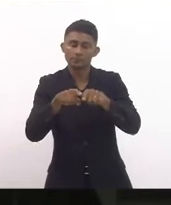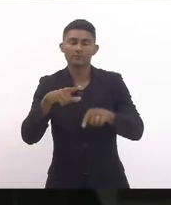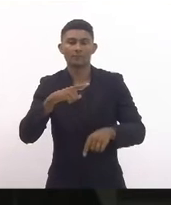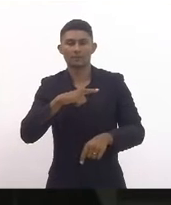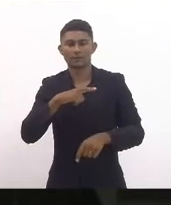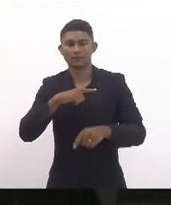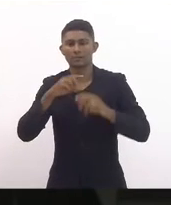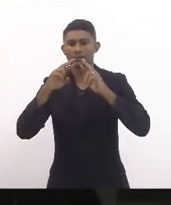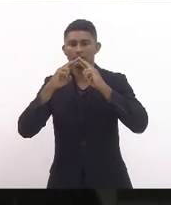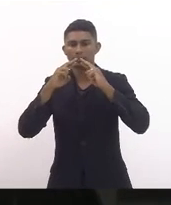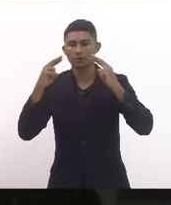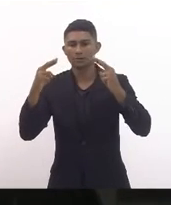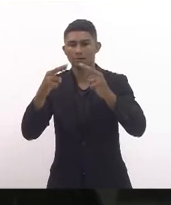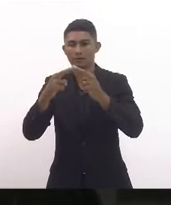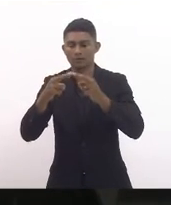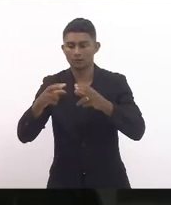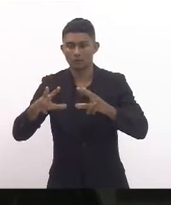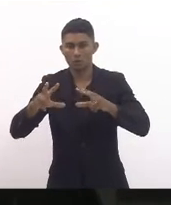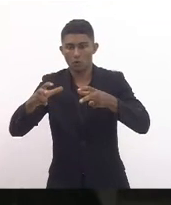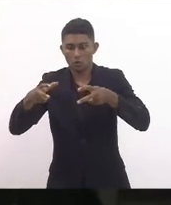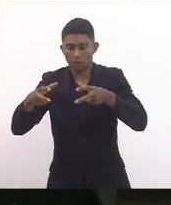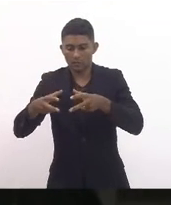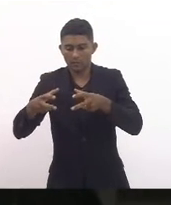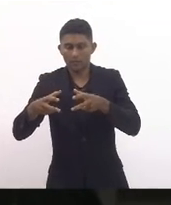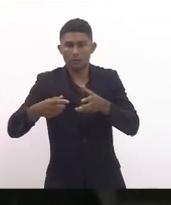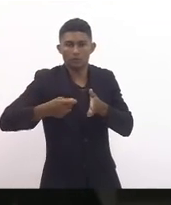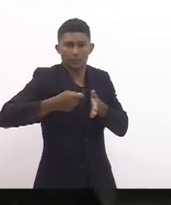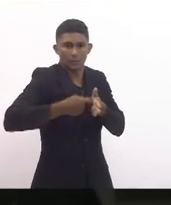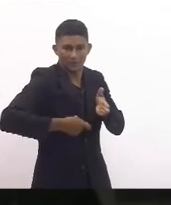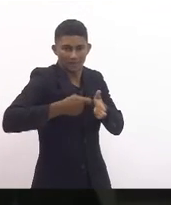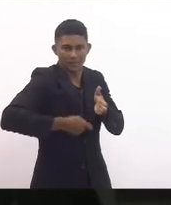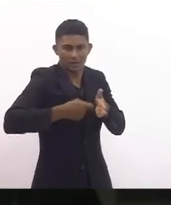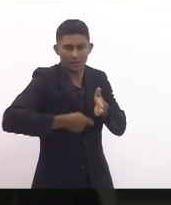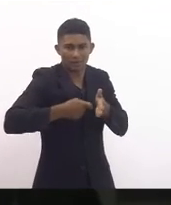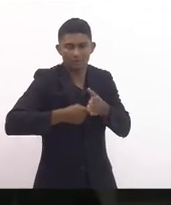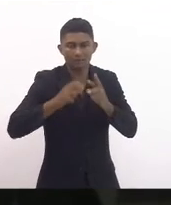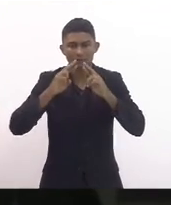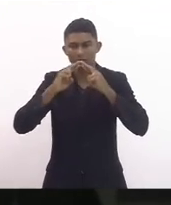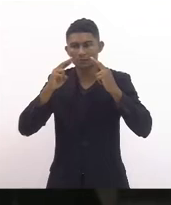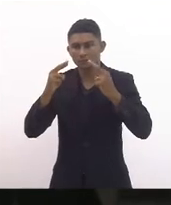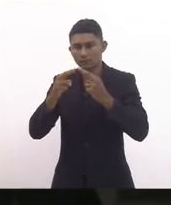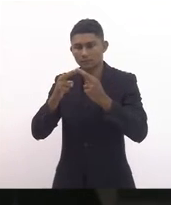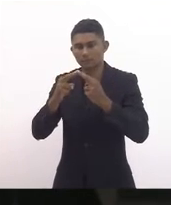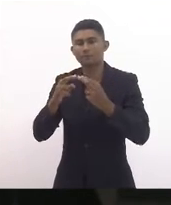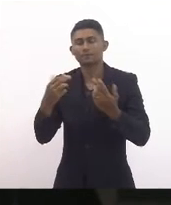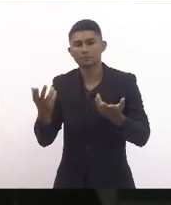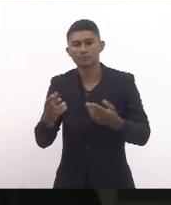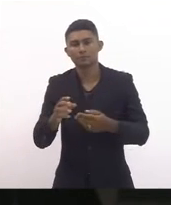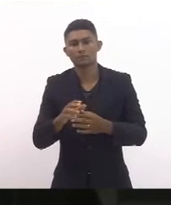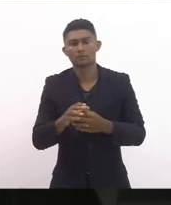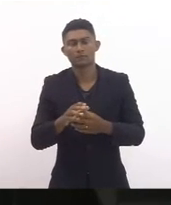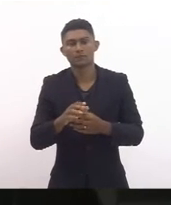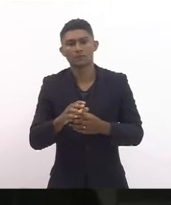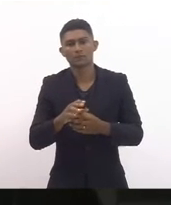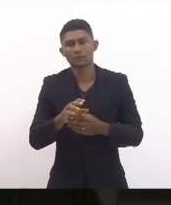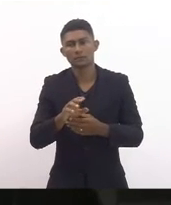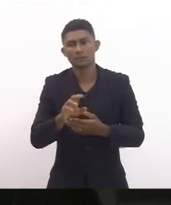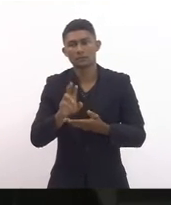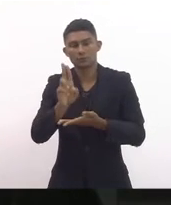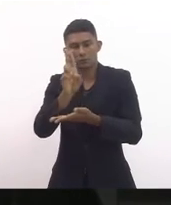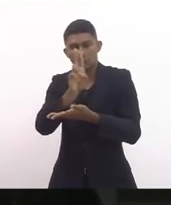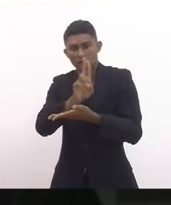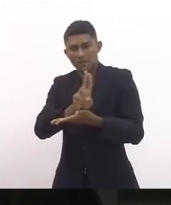pública na hora que você começou em tributação a onde eu ia UERJ UERJ eu não te escuto a